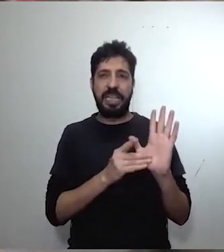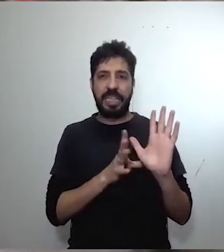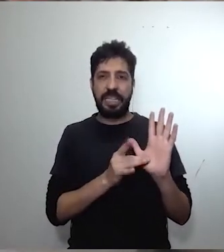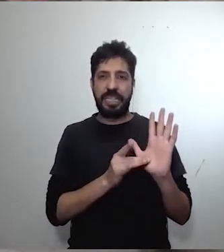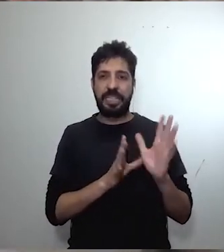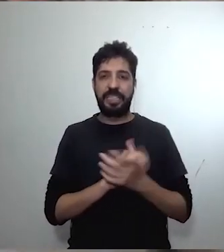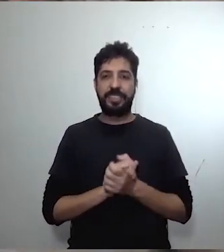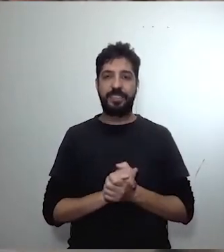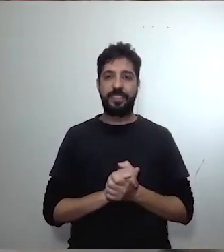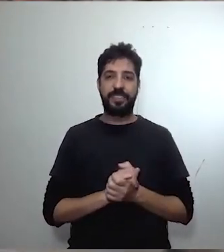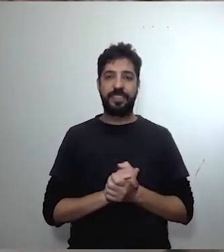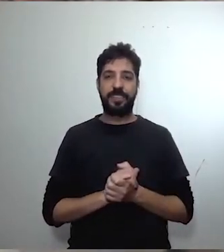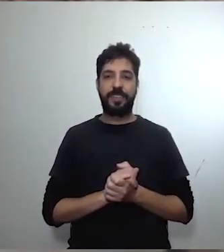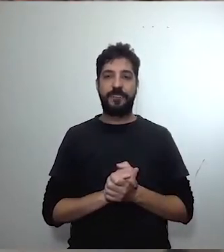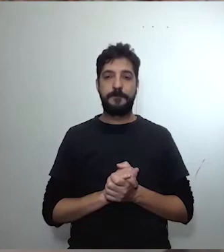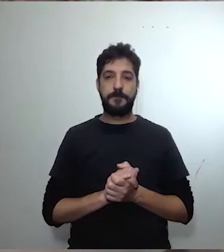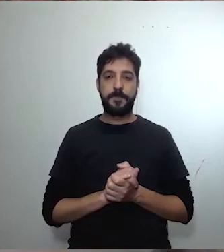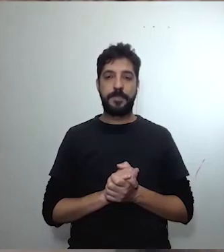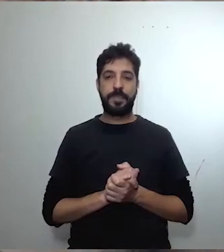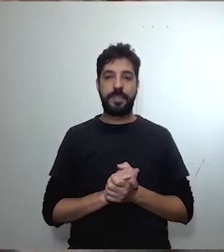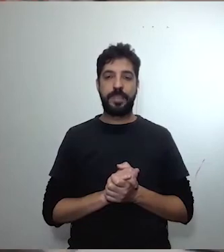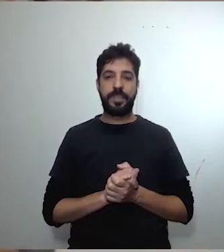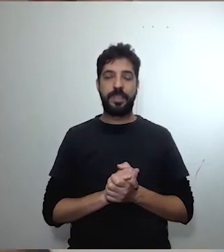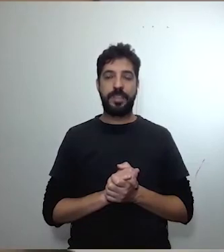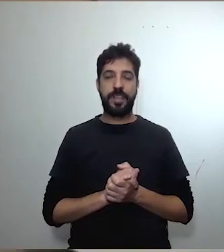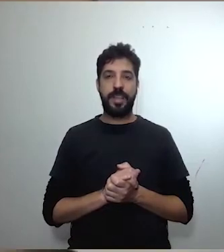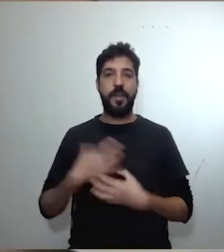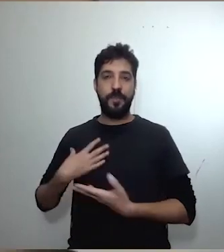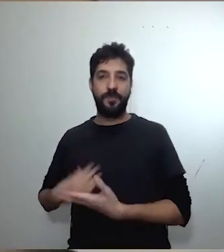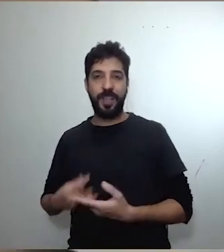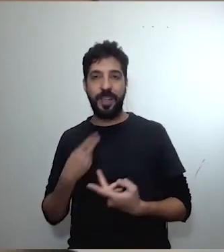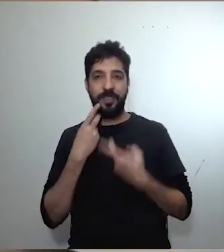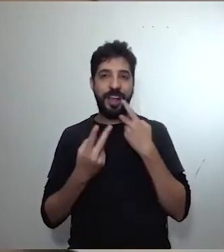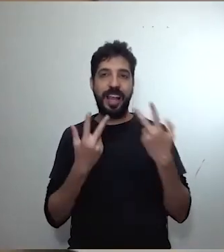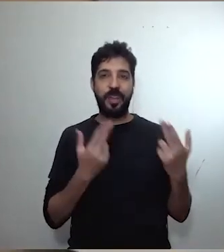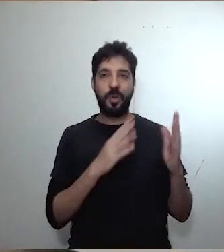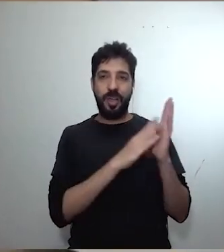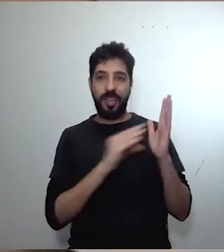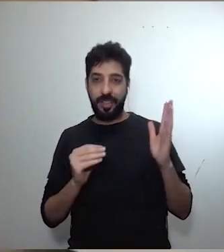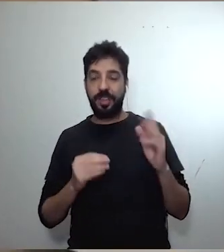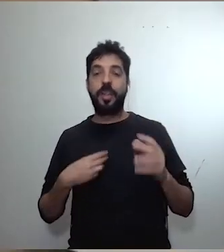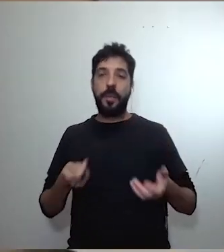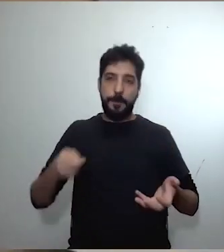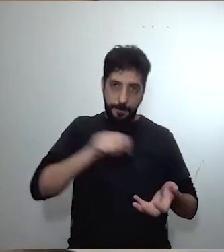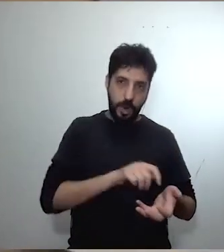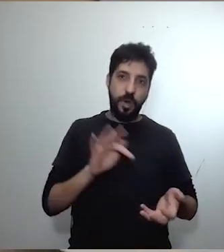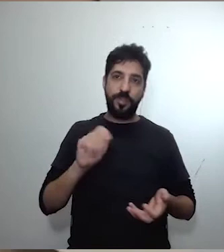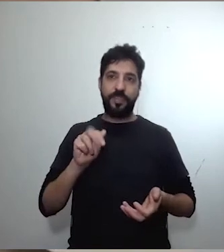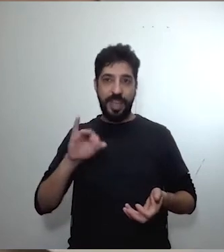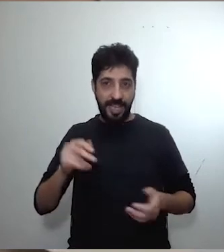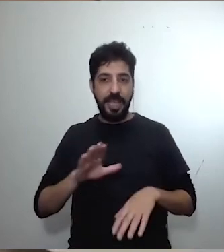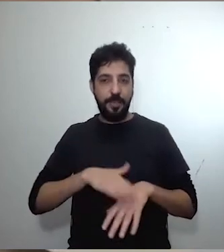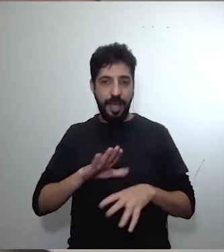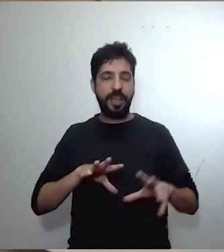Bem grudentona. Grudenta, hein? Então a gente vai adicionar farinha Mas,